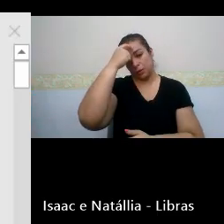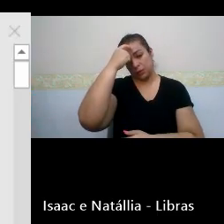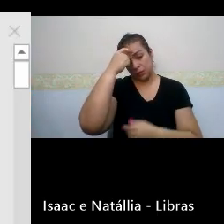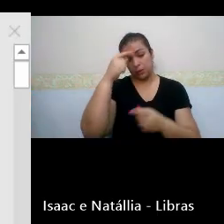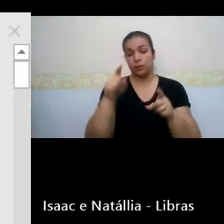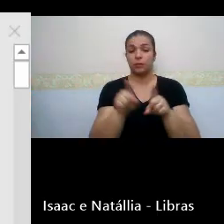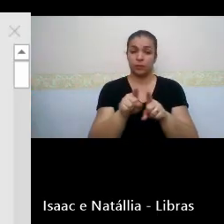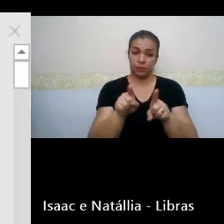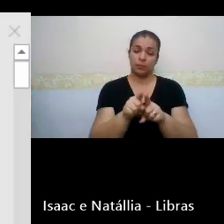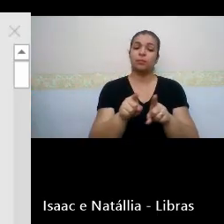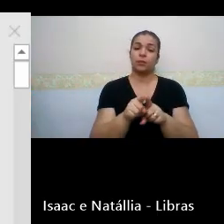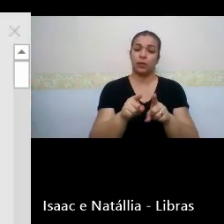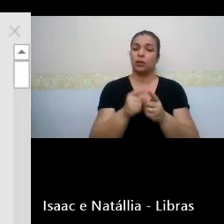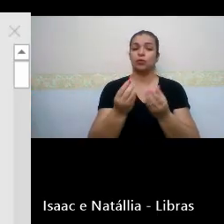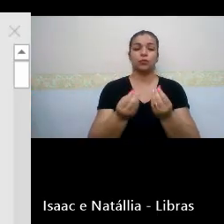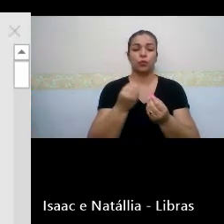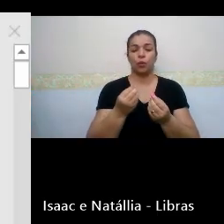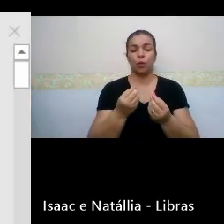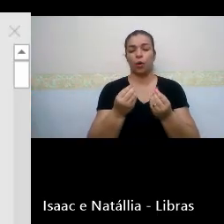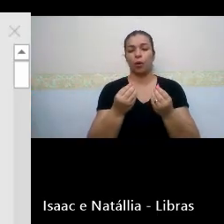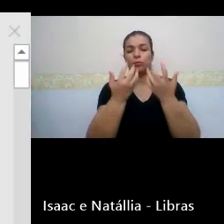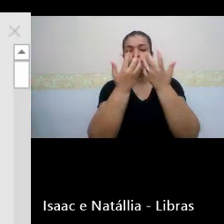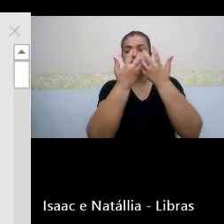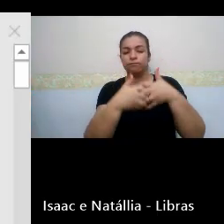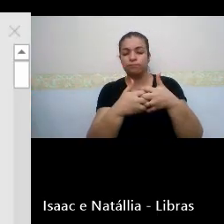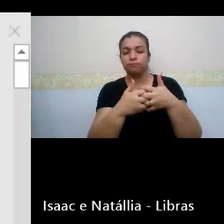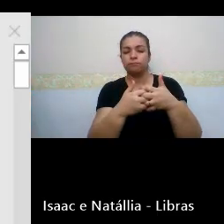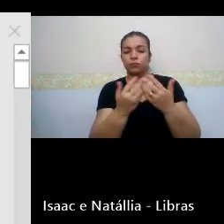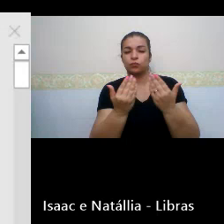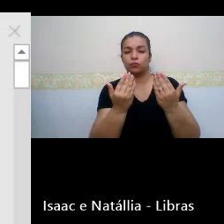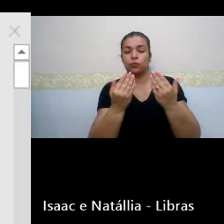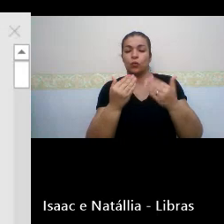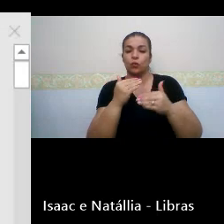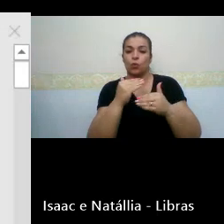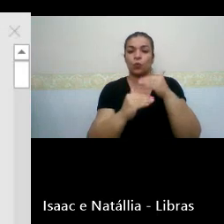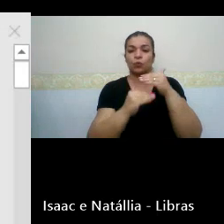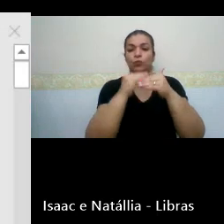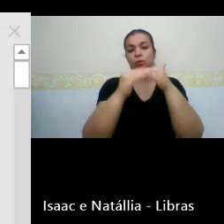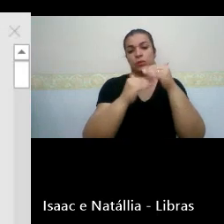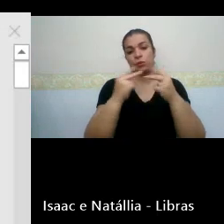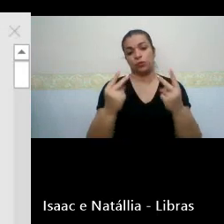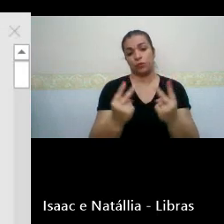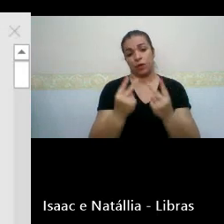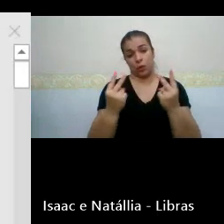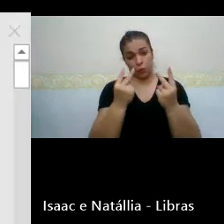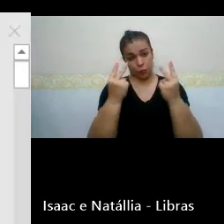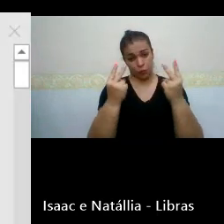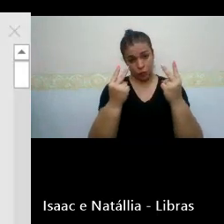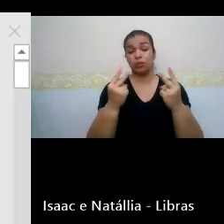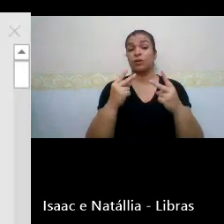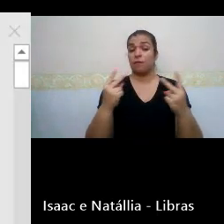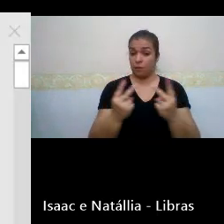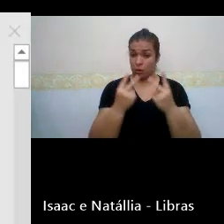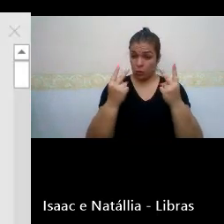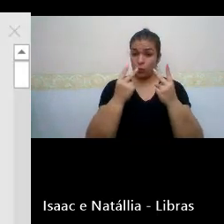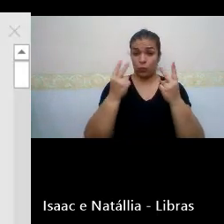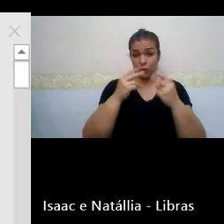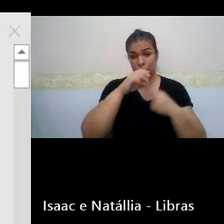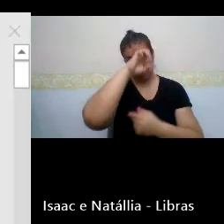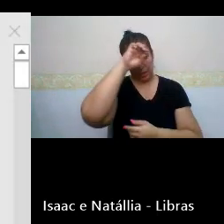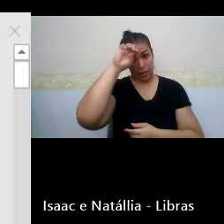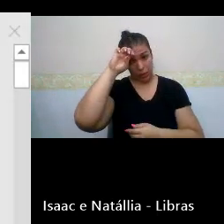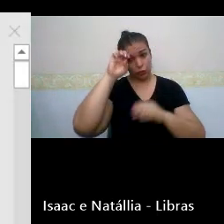crítica, né? De construção de valores, inclusive valores éticos e